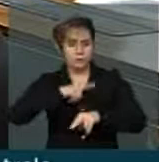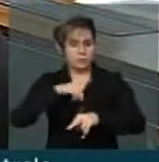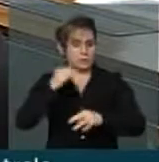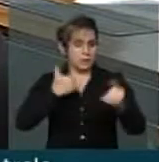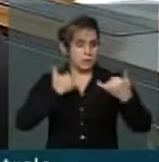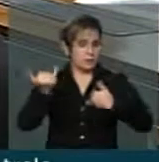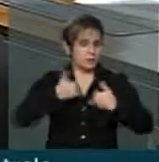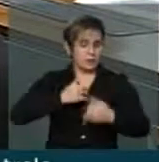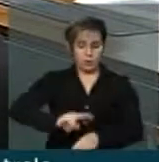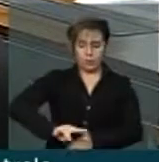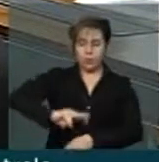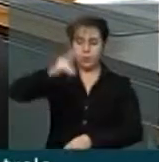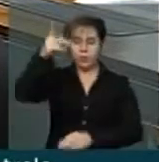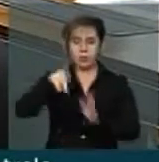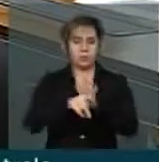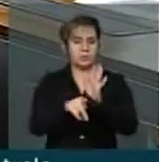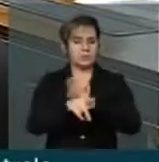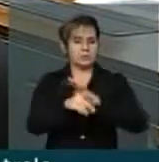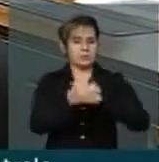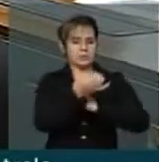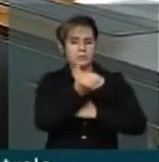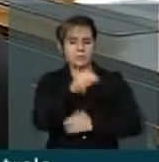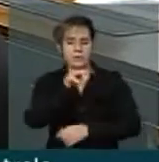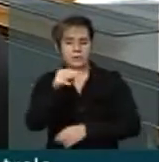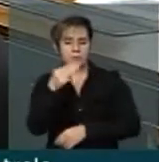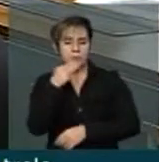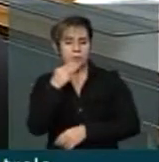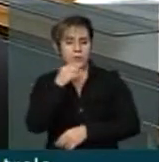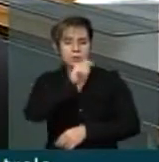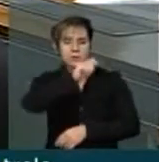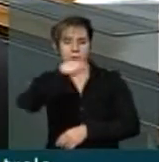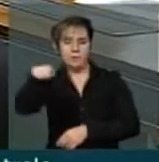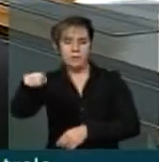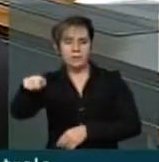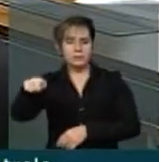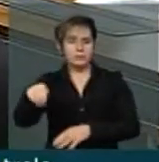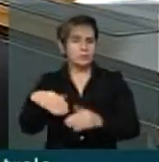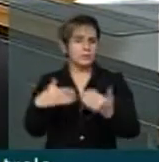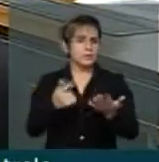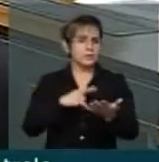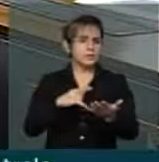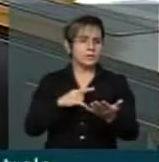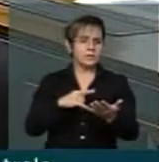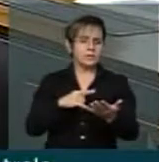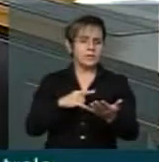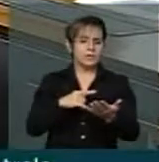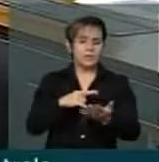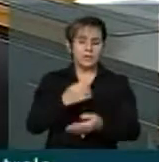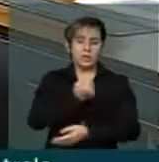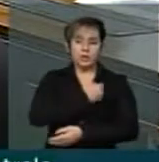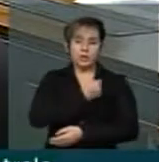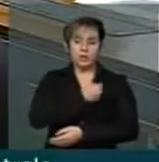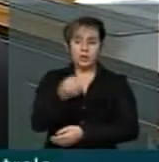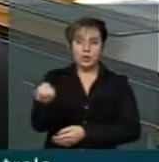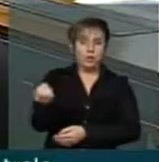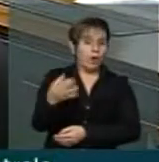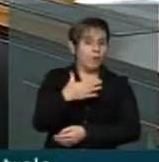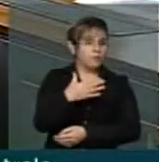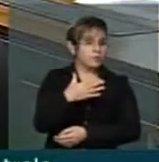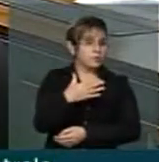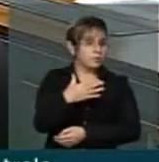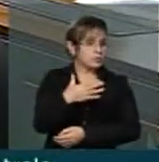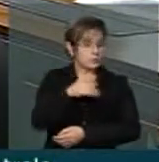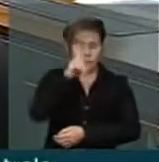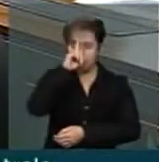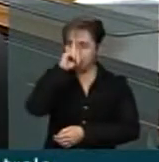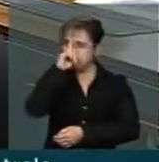ouvidos, o crescimento da planta chegou perto de 6 milhões mês, o que dá praticamente 200 mil novos números dia. Consequentemente,